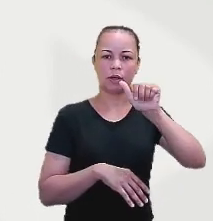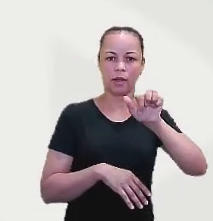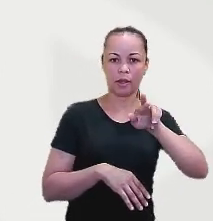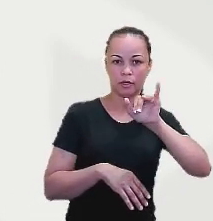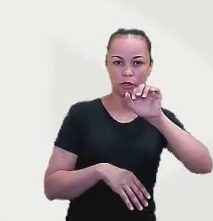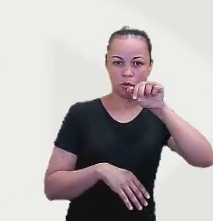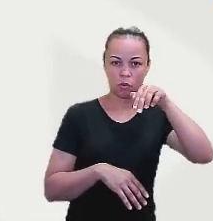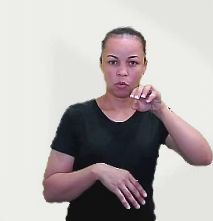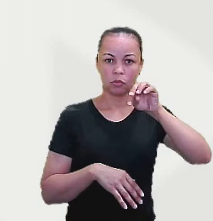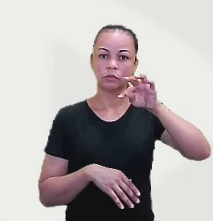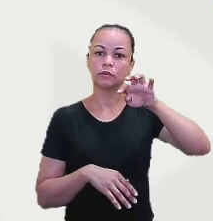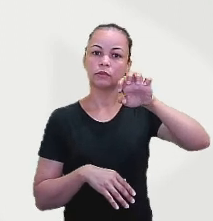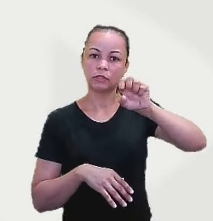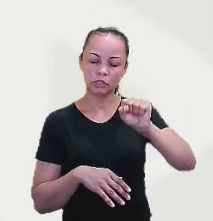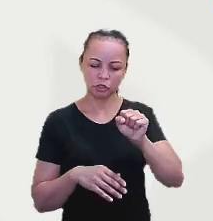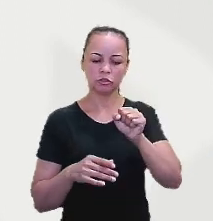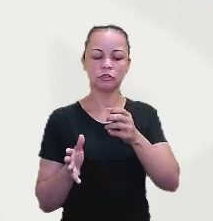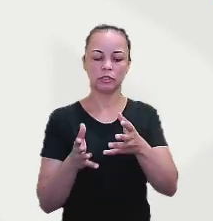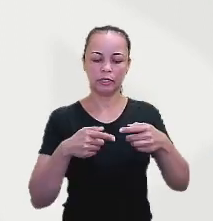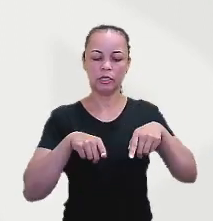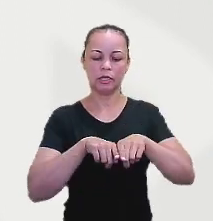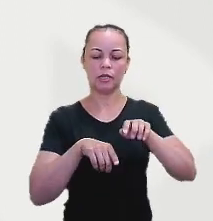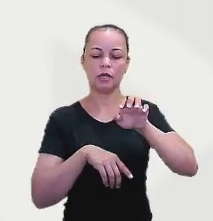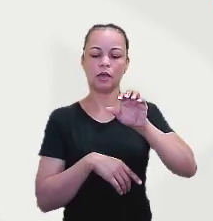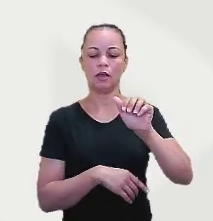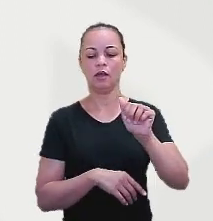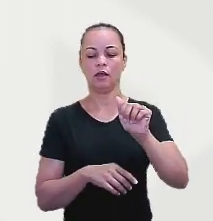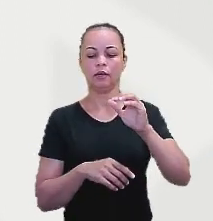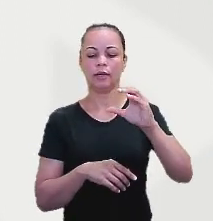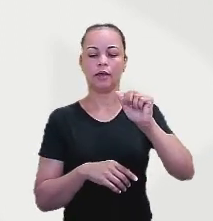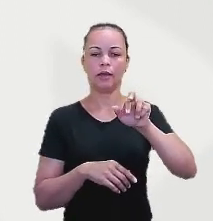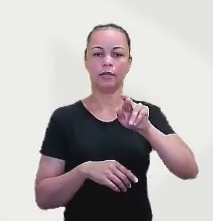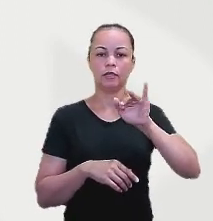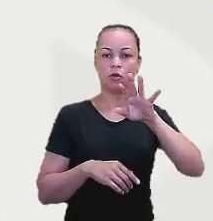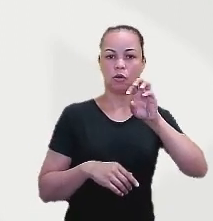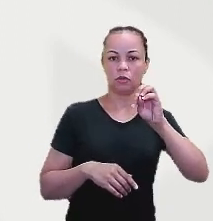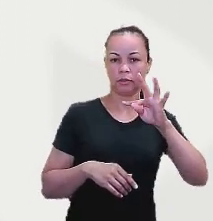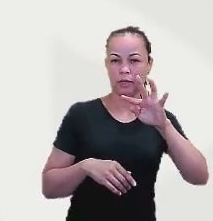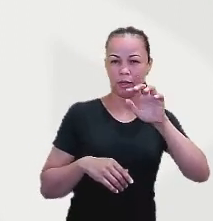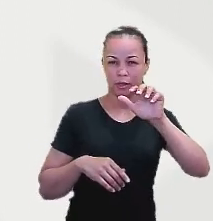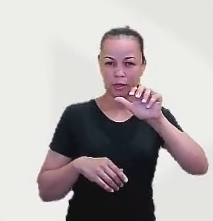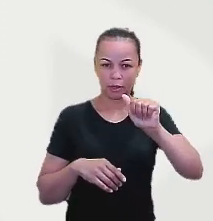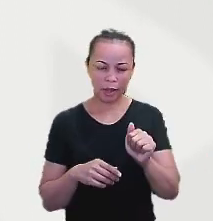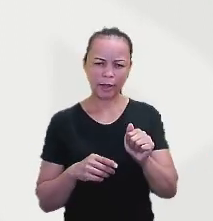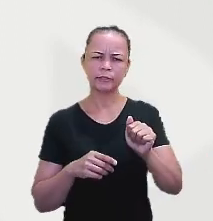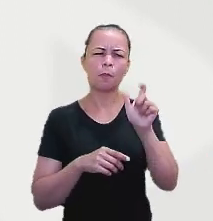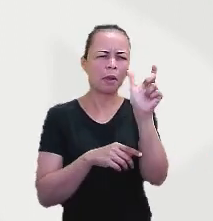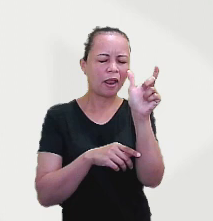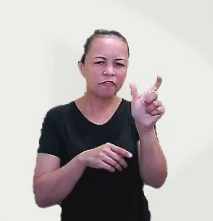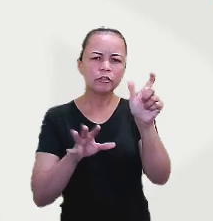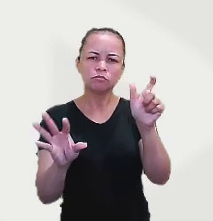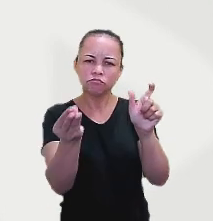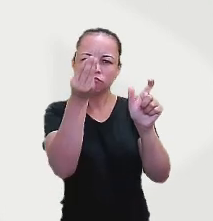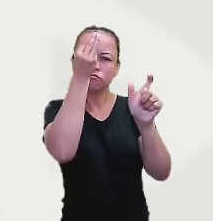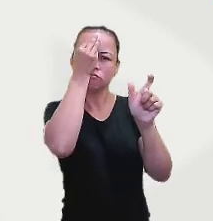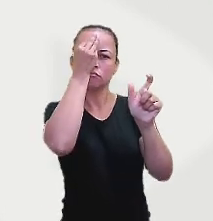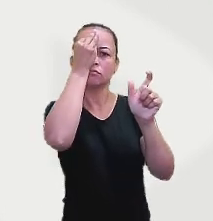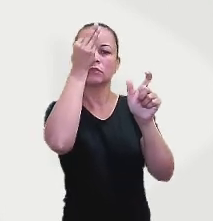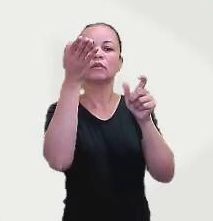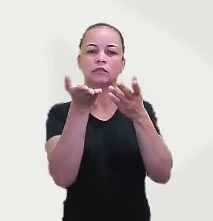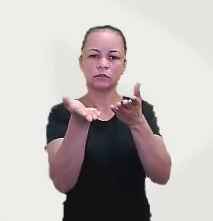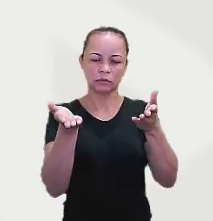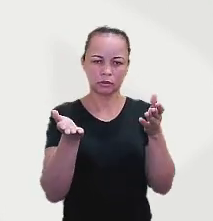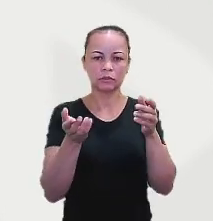com carioteca, com cariomembrana. Guarda essas palavrinhas, por favor, monstrinho do meu coração. Ou seja,